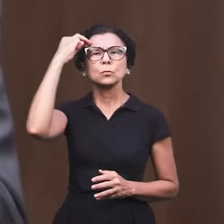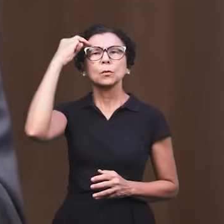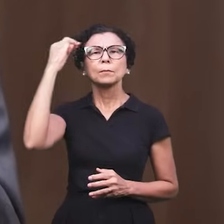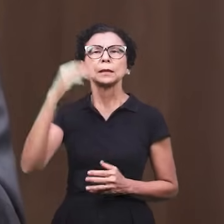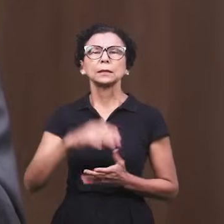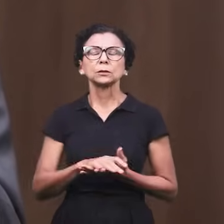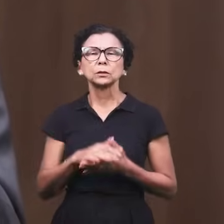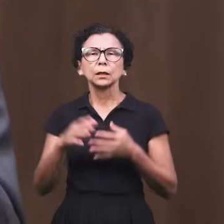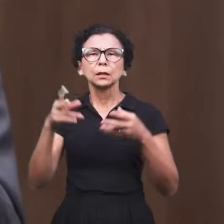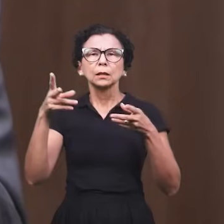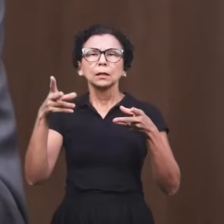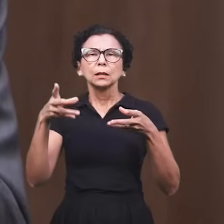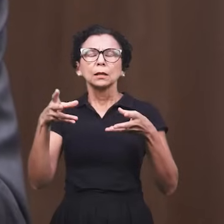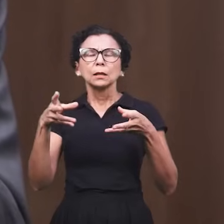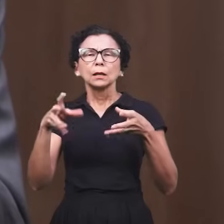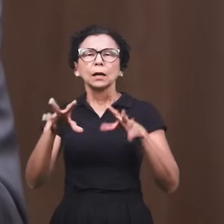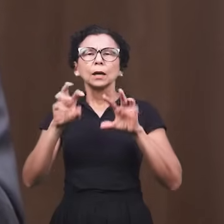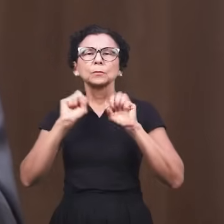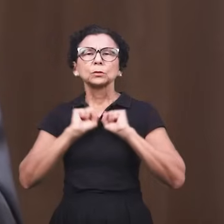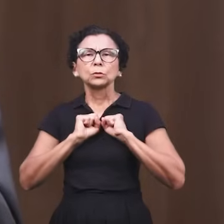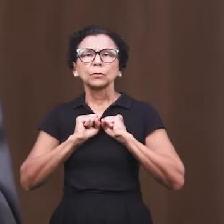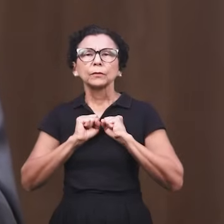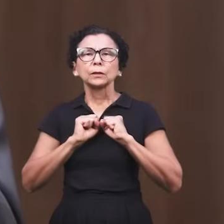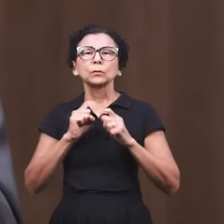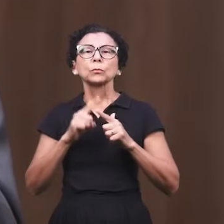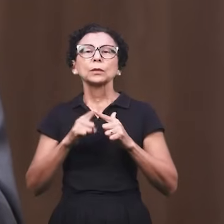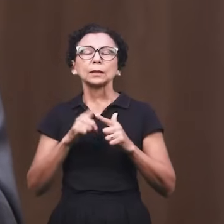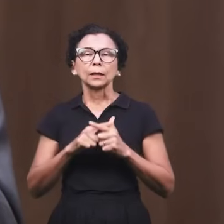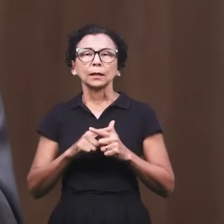filme? Você está vendo o que na internet?